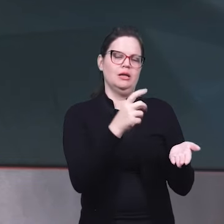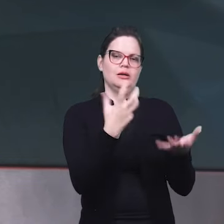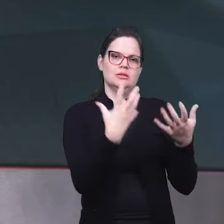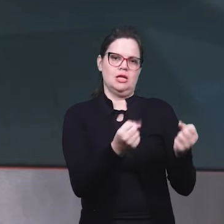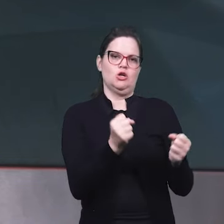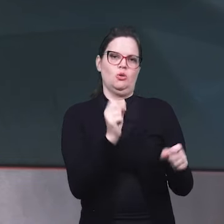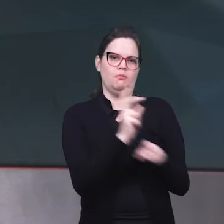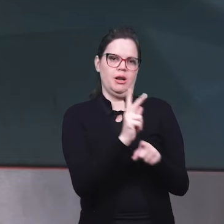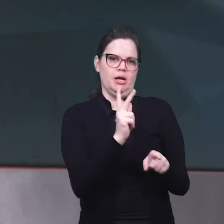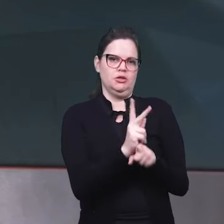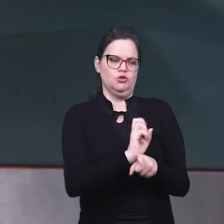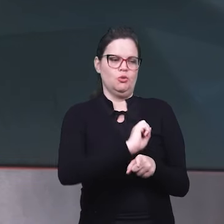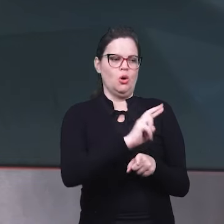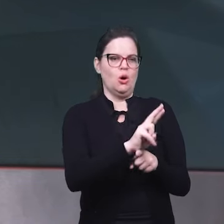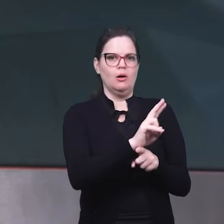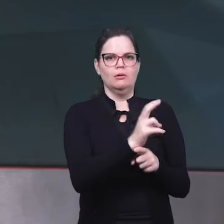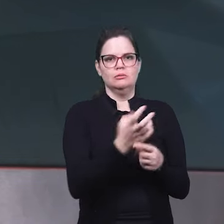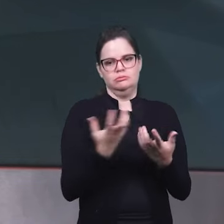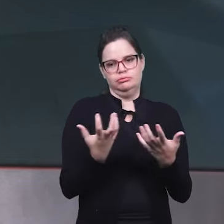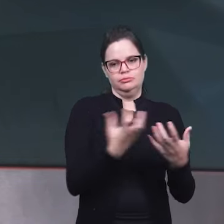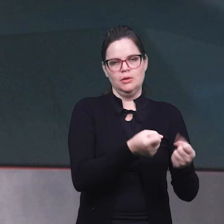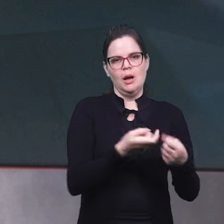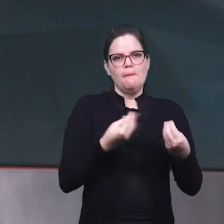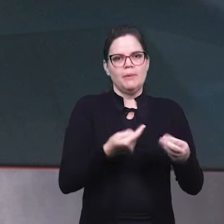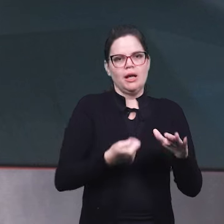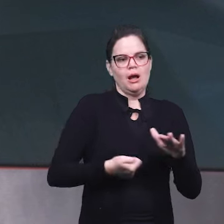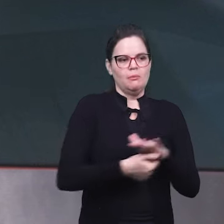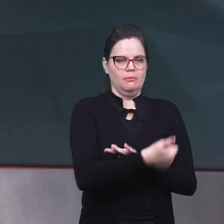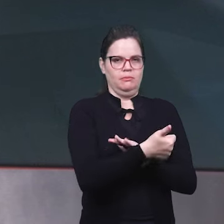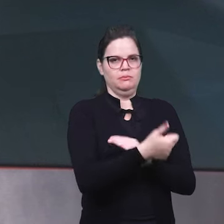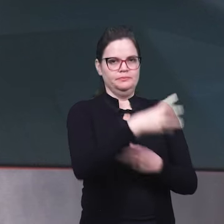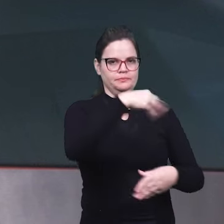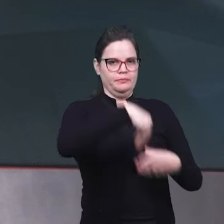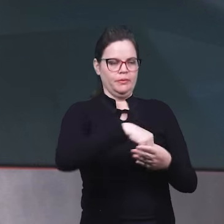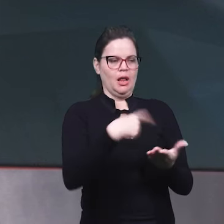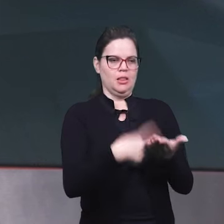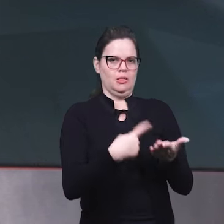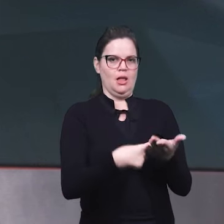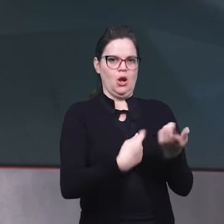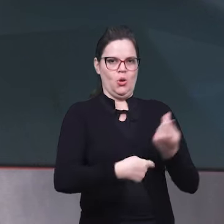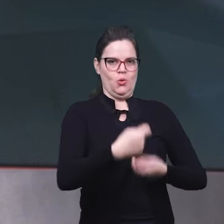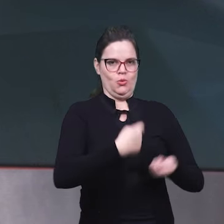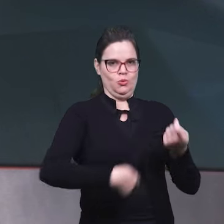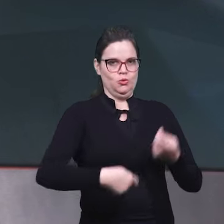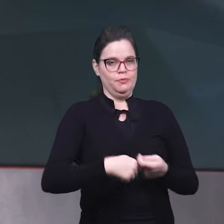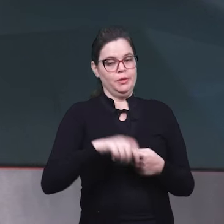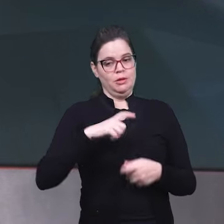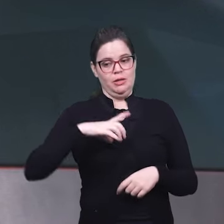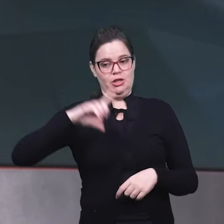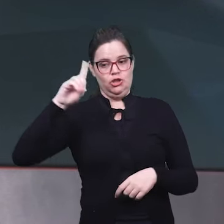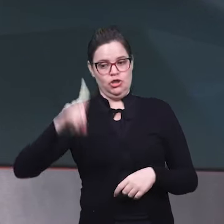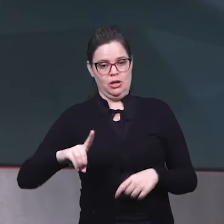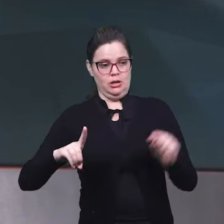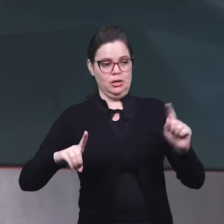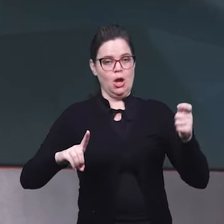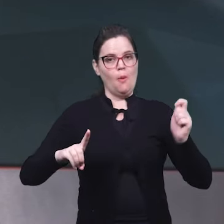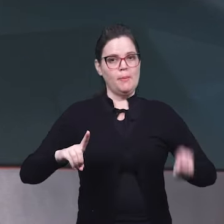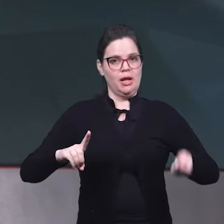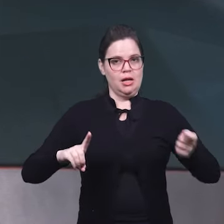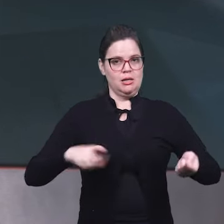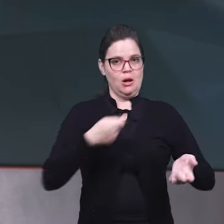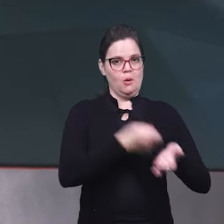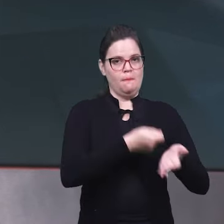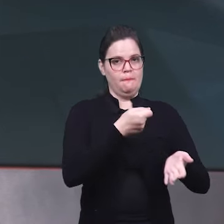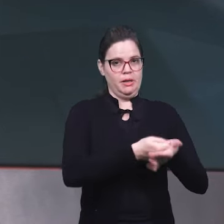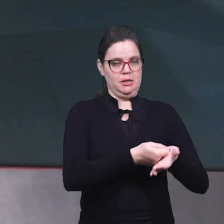fazer uma aplicação em algum negócio. Então você tem um direito e uma